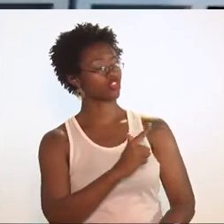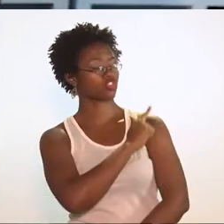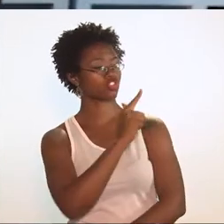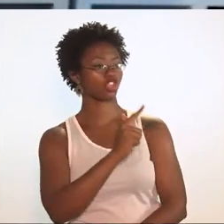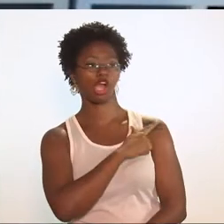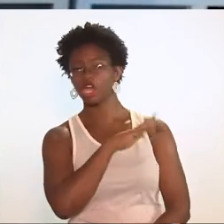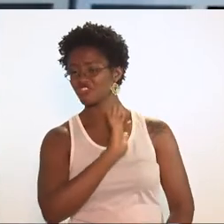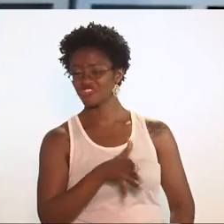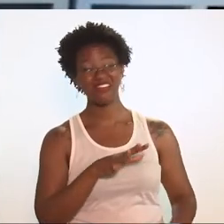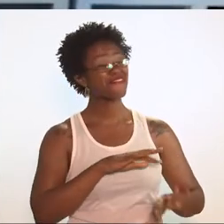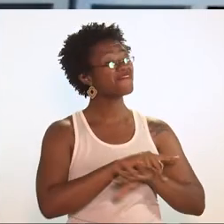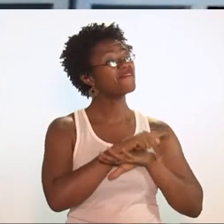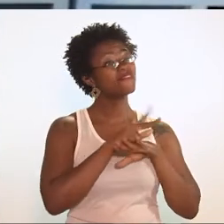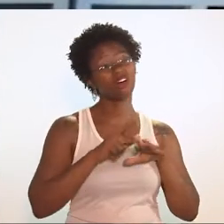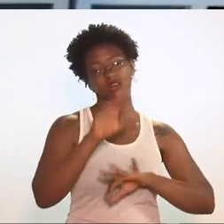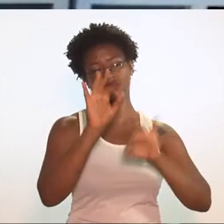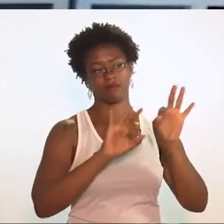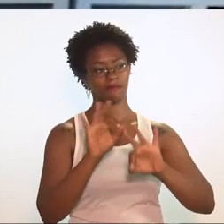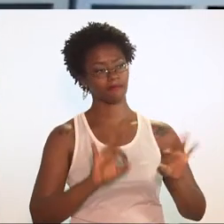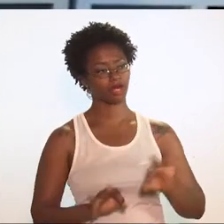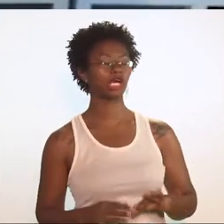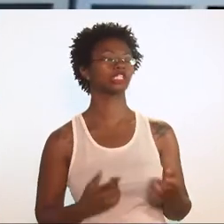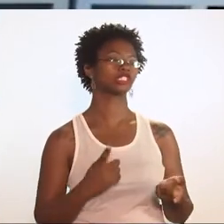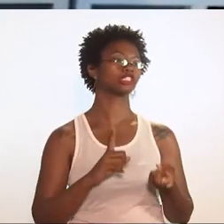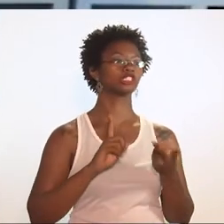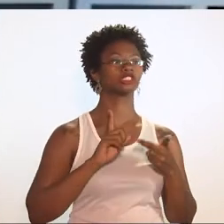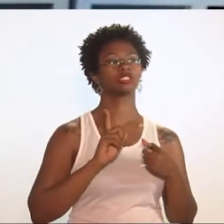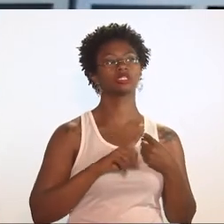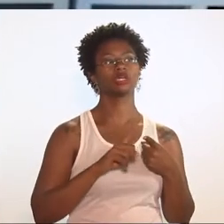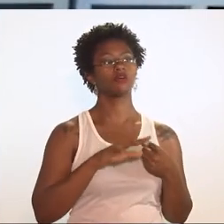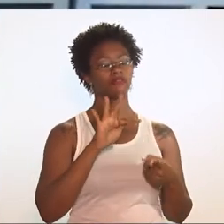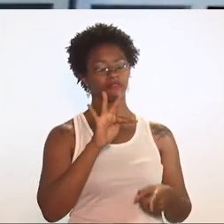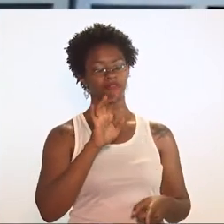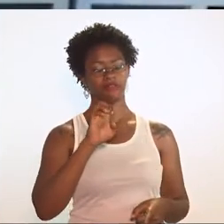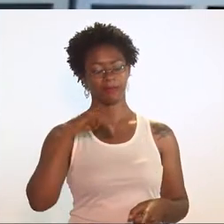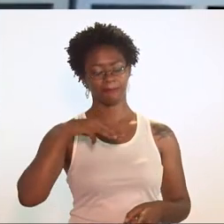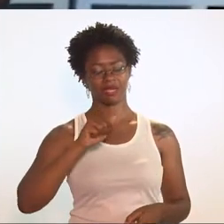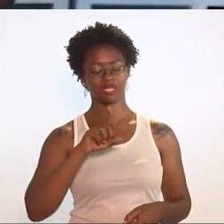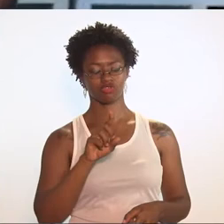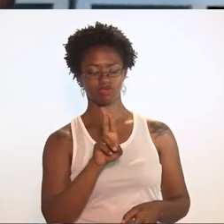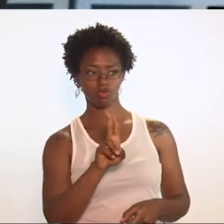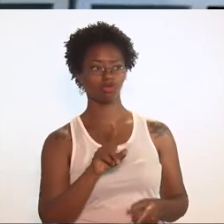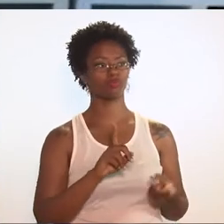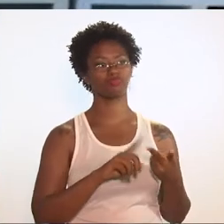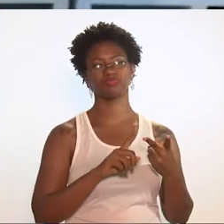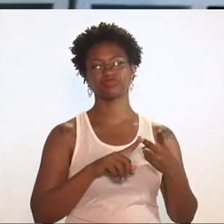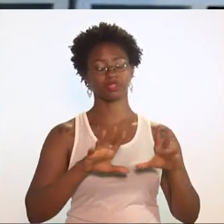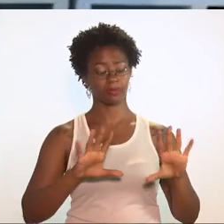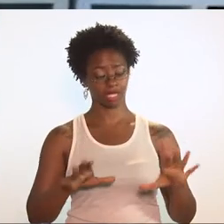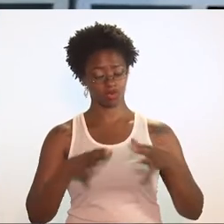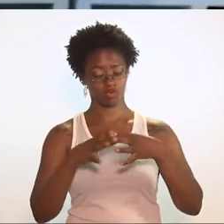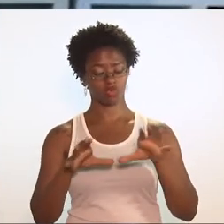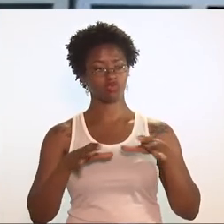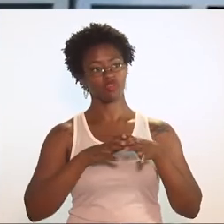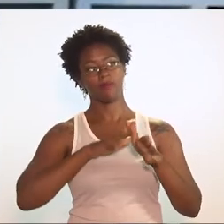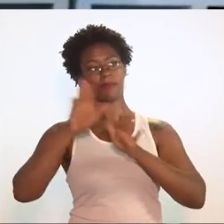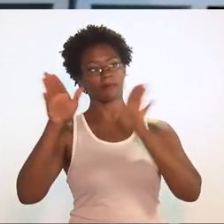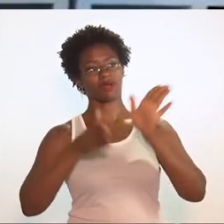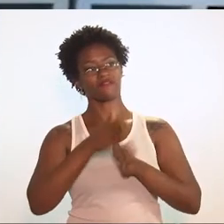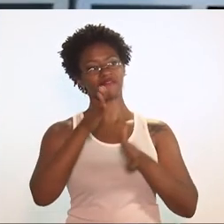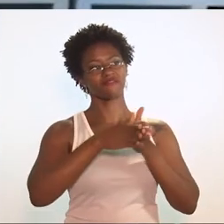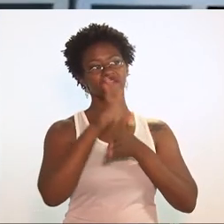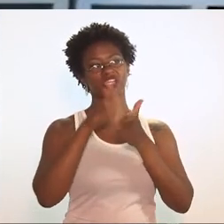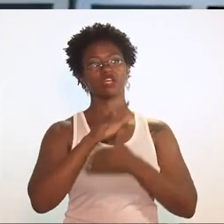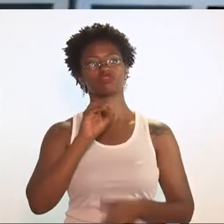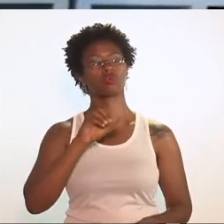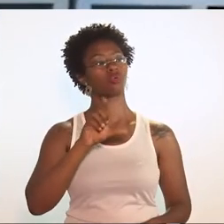coisa. Você já gerenciou vários projetos, né? Incluindo o FEMADUM, as